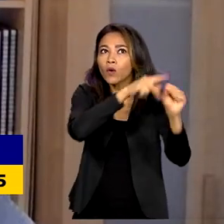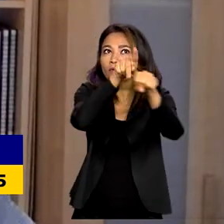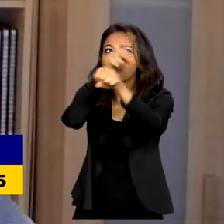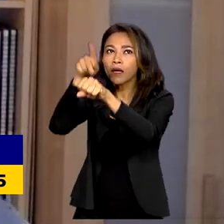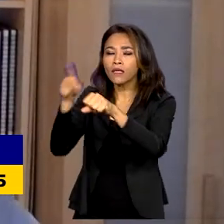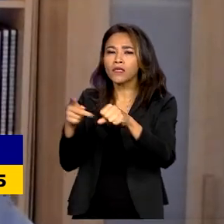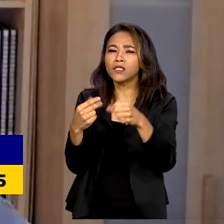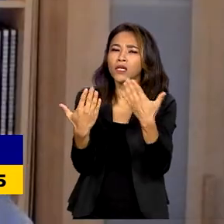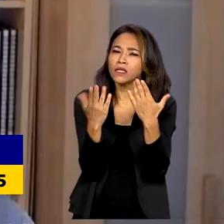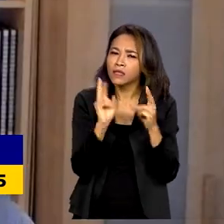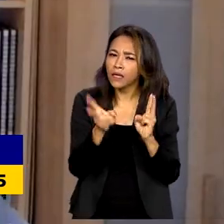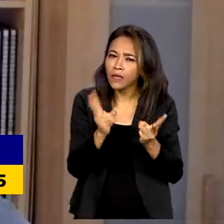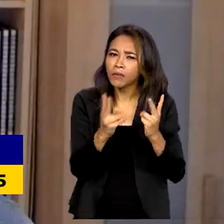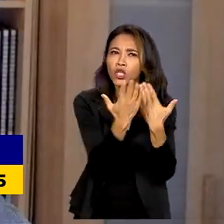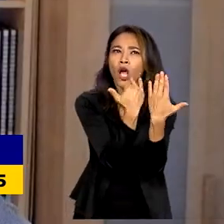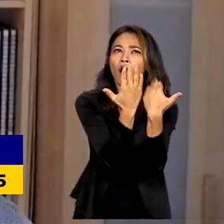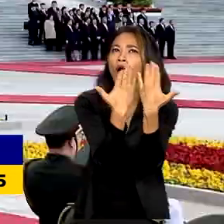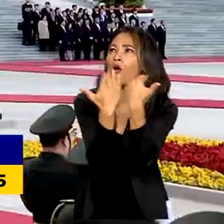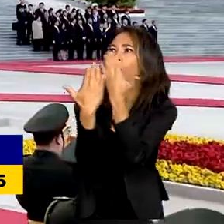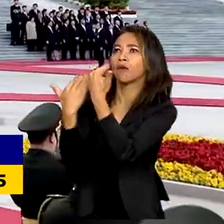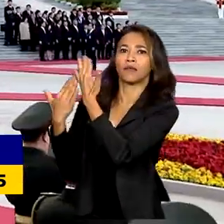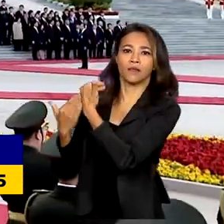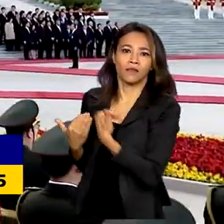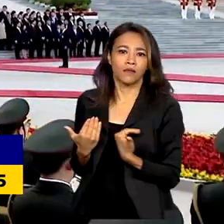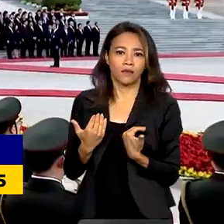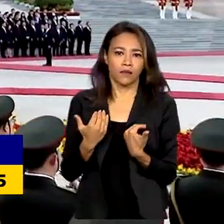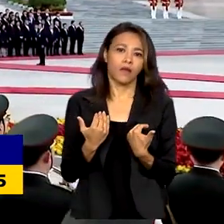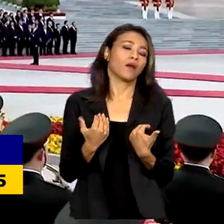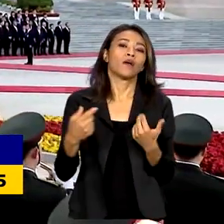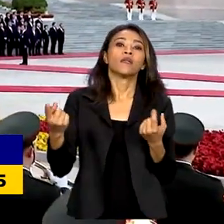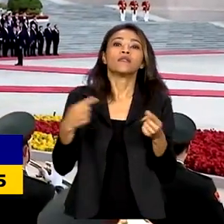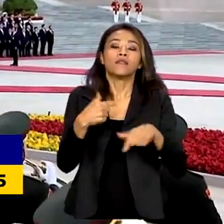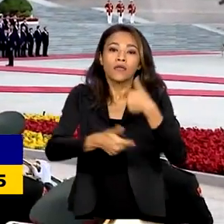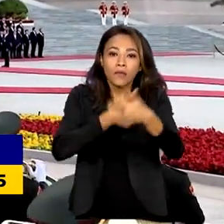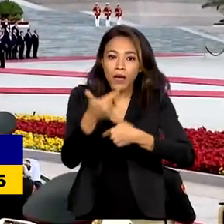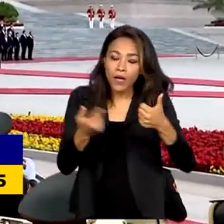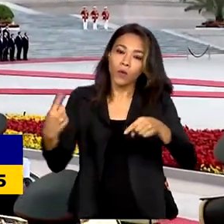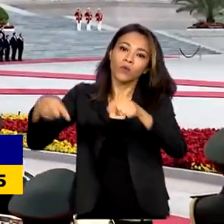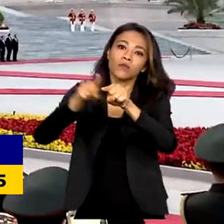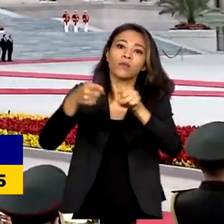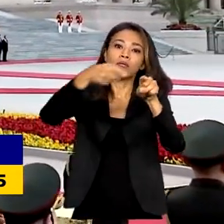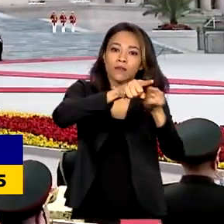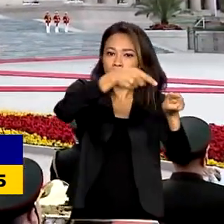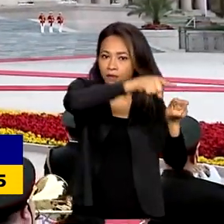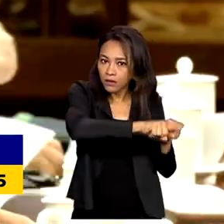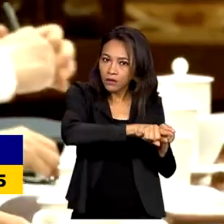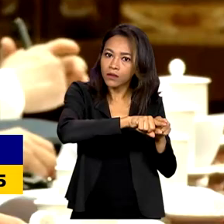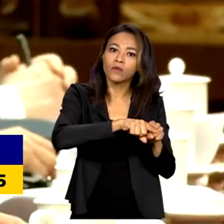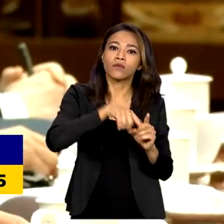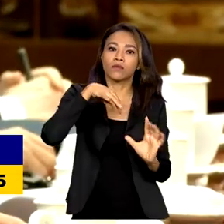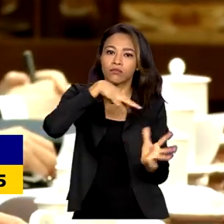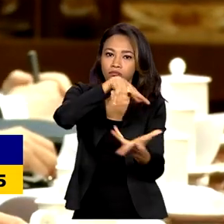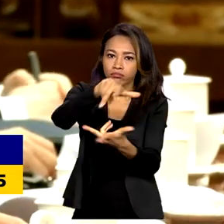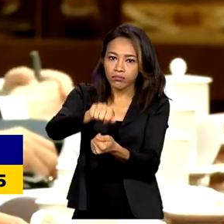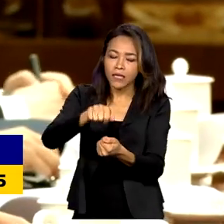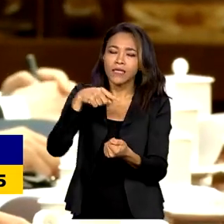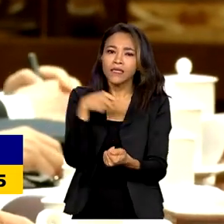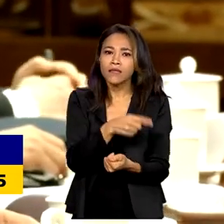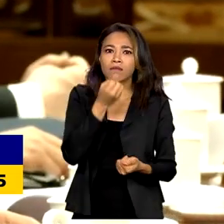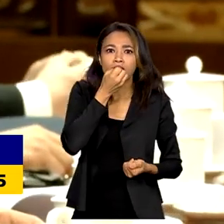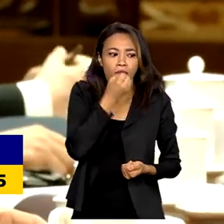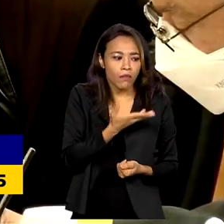conversar, ter uma política plural e trabalhar com todos os parceiros internacionais. Isso traz diversas